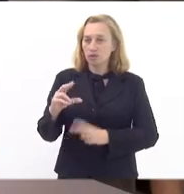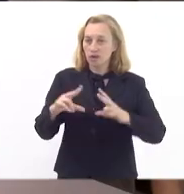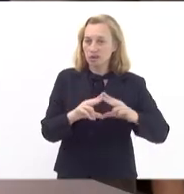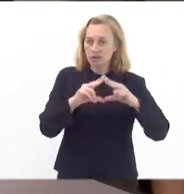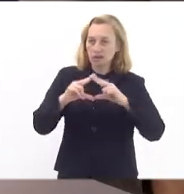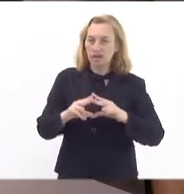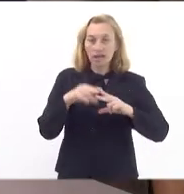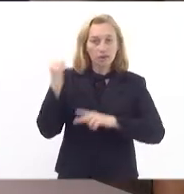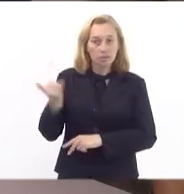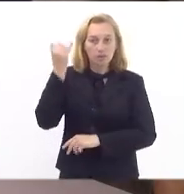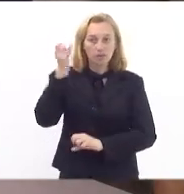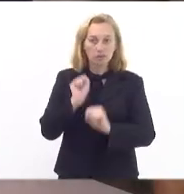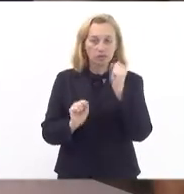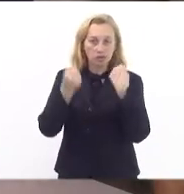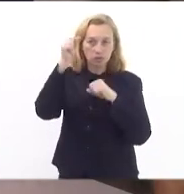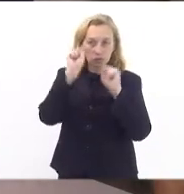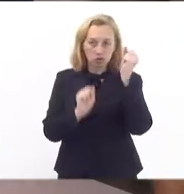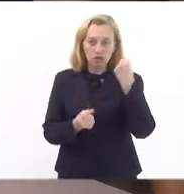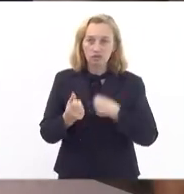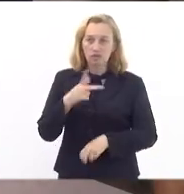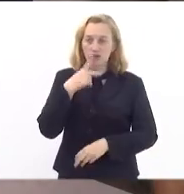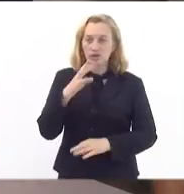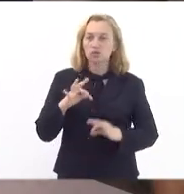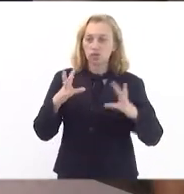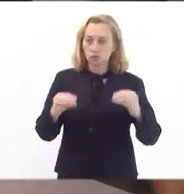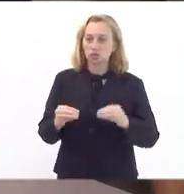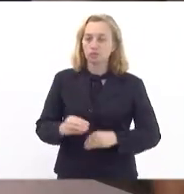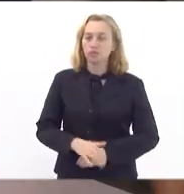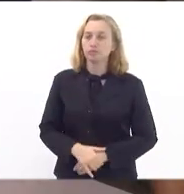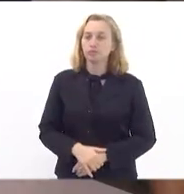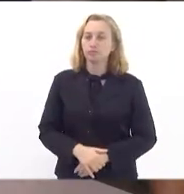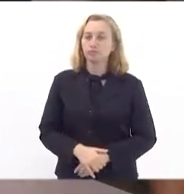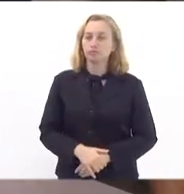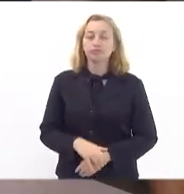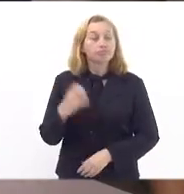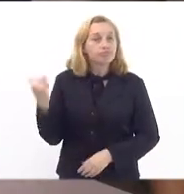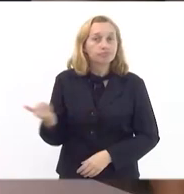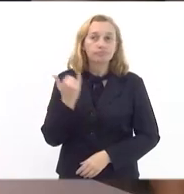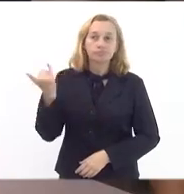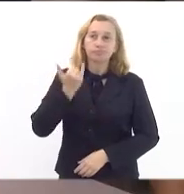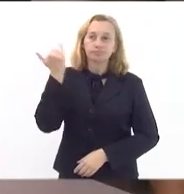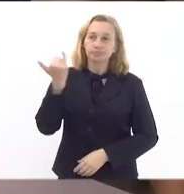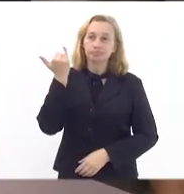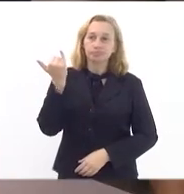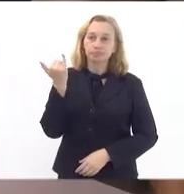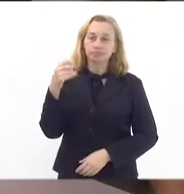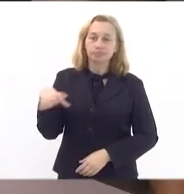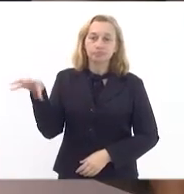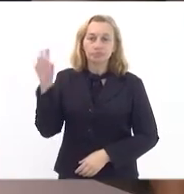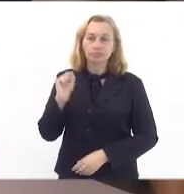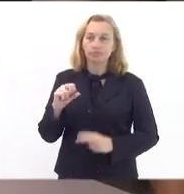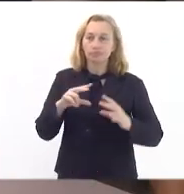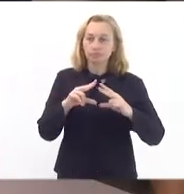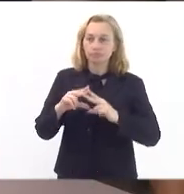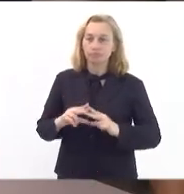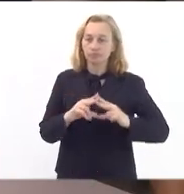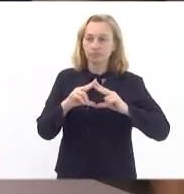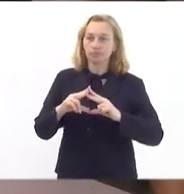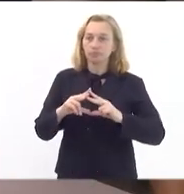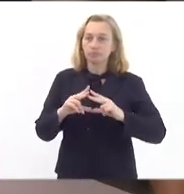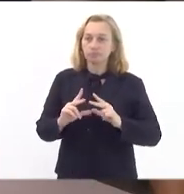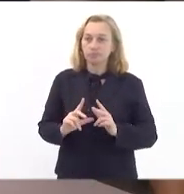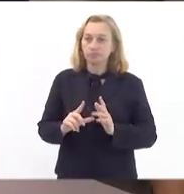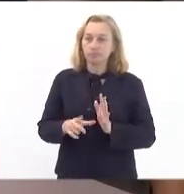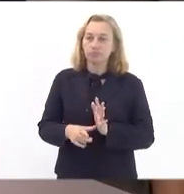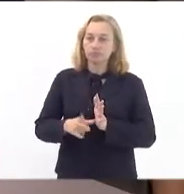indústria então dito isso e é de suma importância ouvir os recicladores antes de tomar